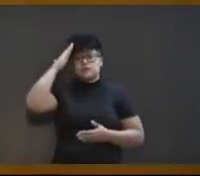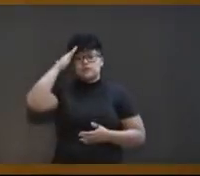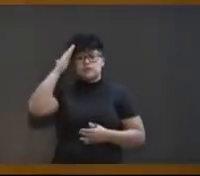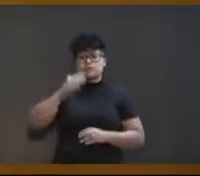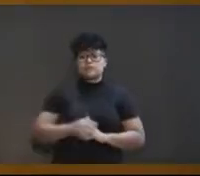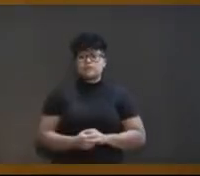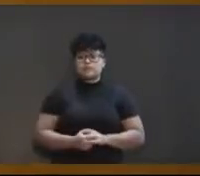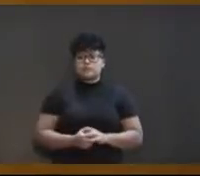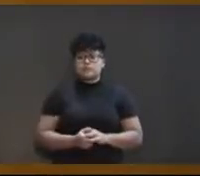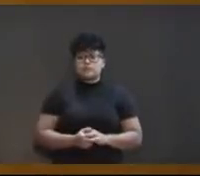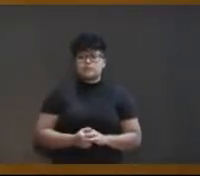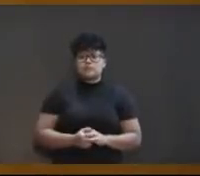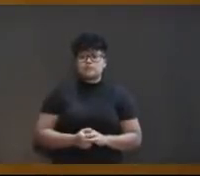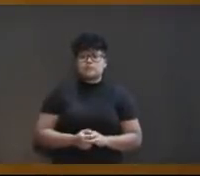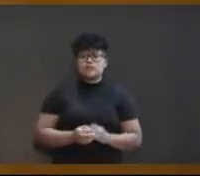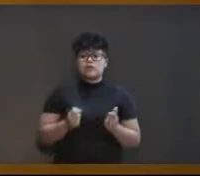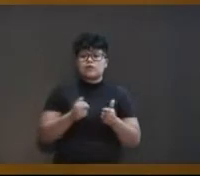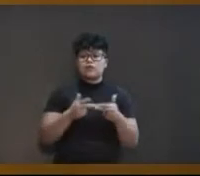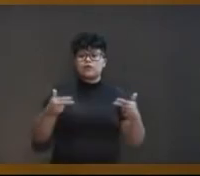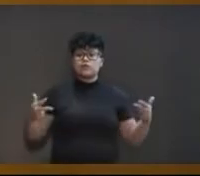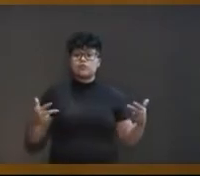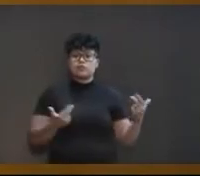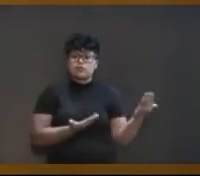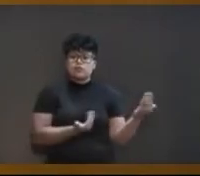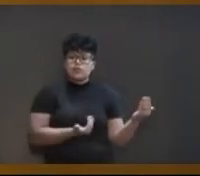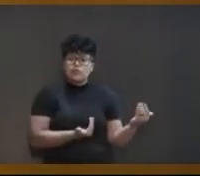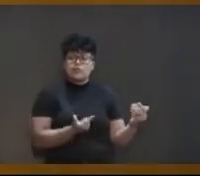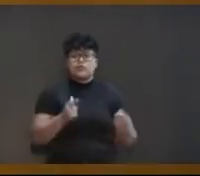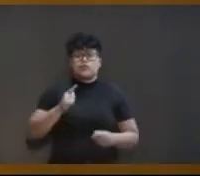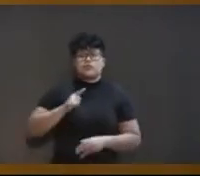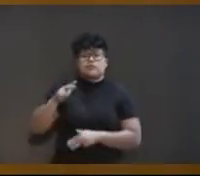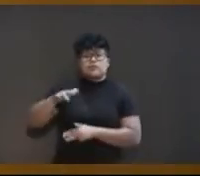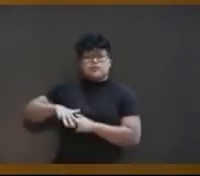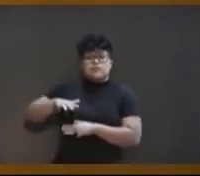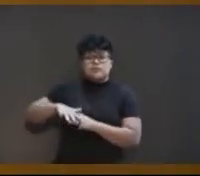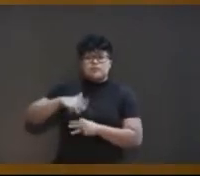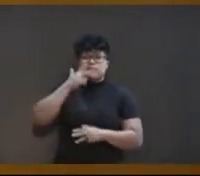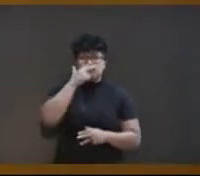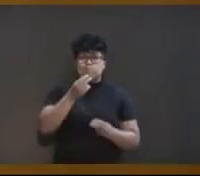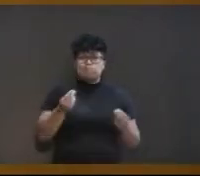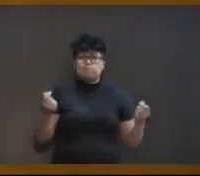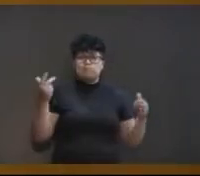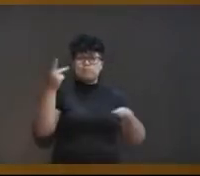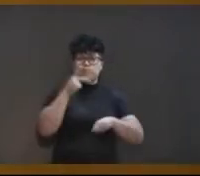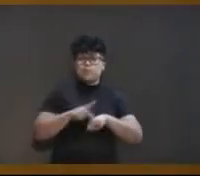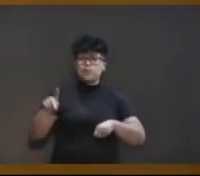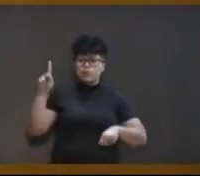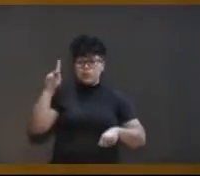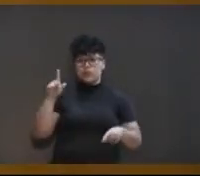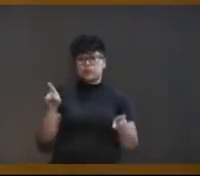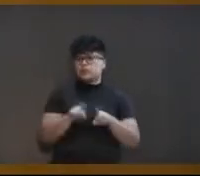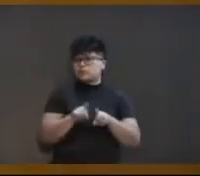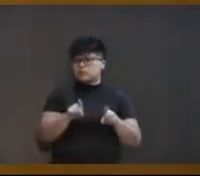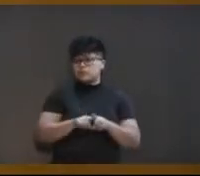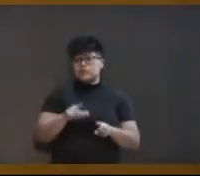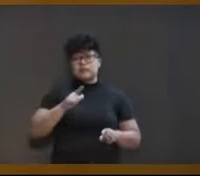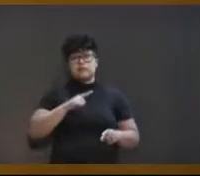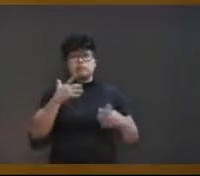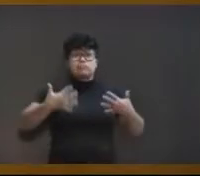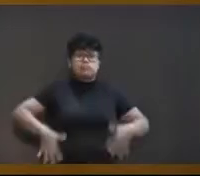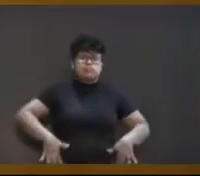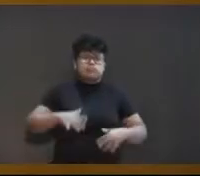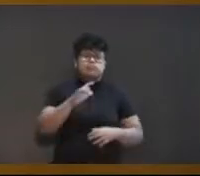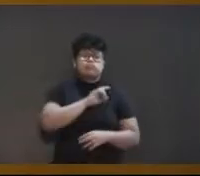dos jovens né da nossa graduação tem essa matemática mais pura com bem né como certo receio